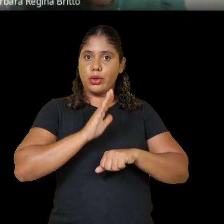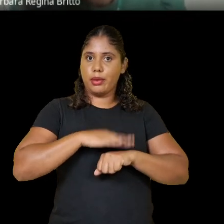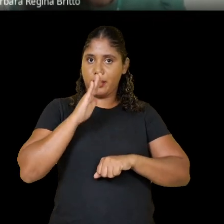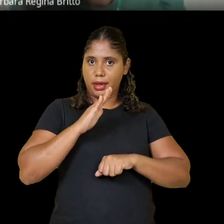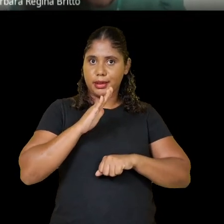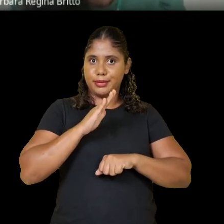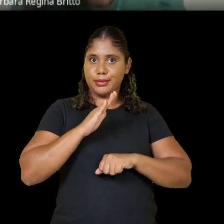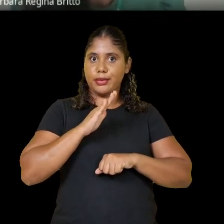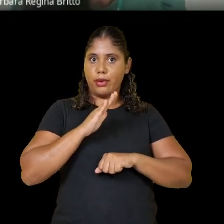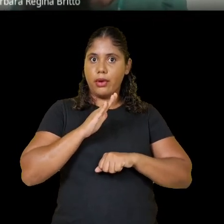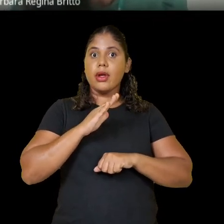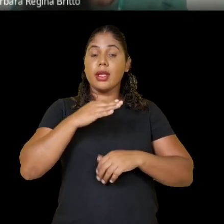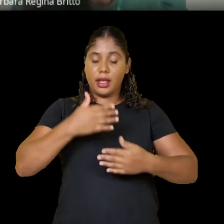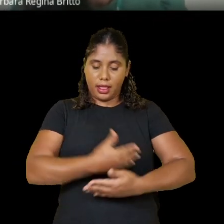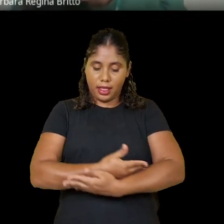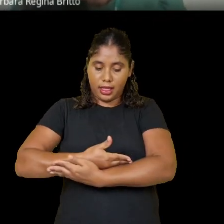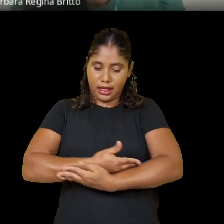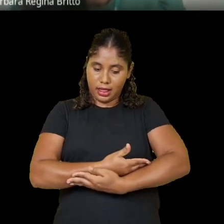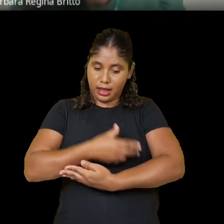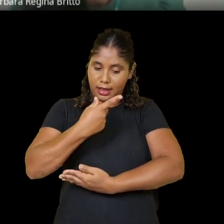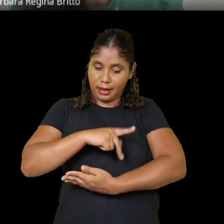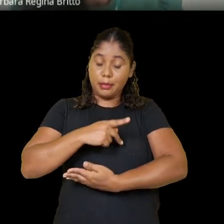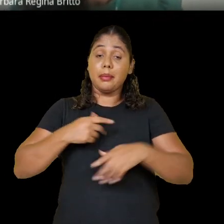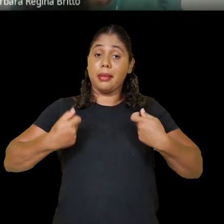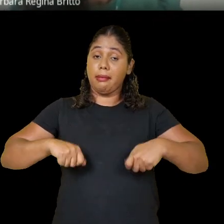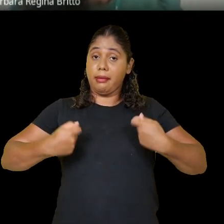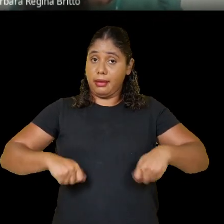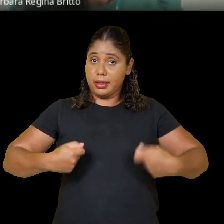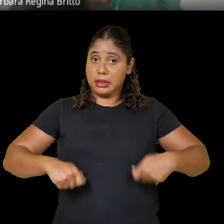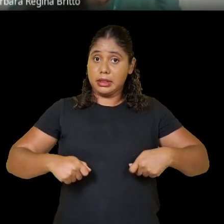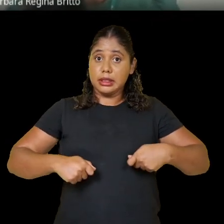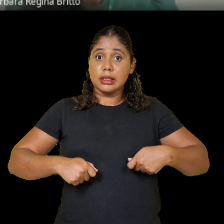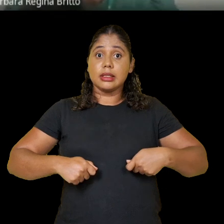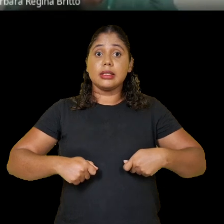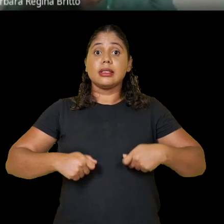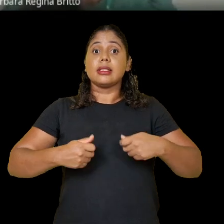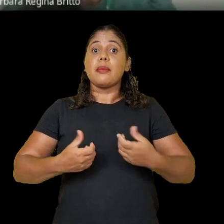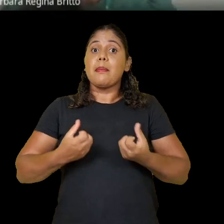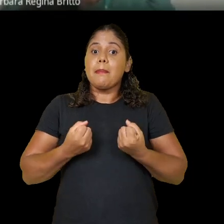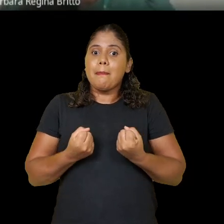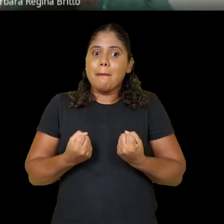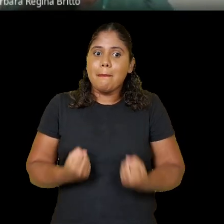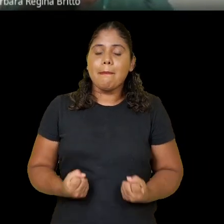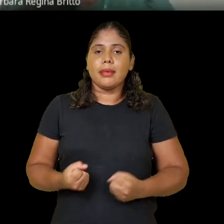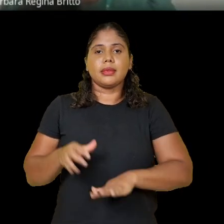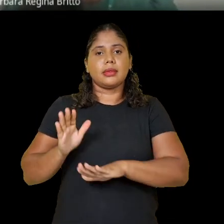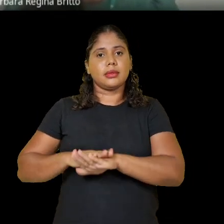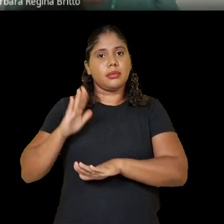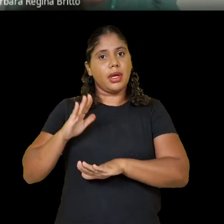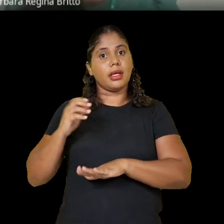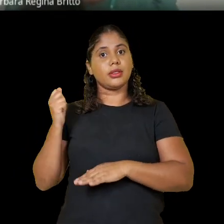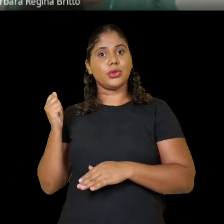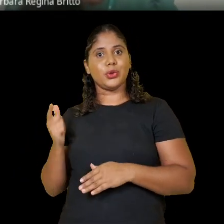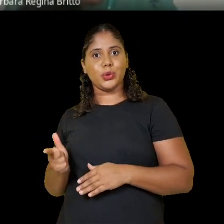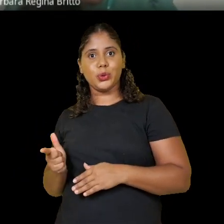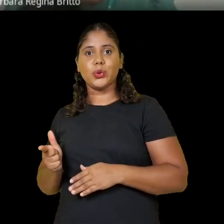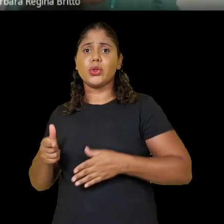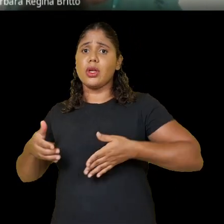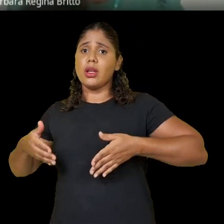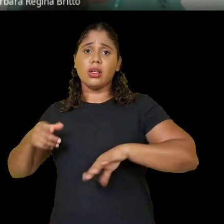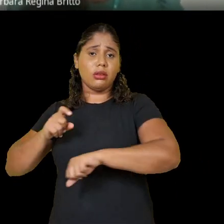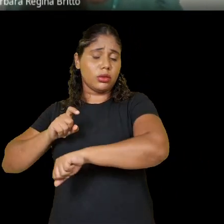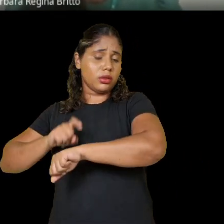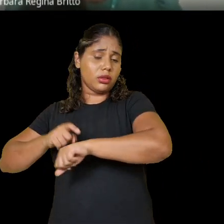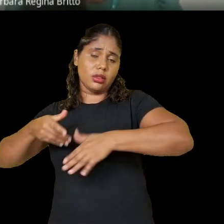baixo peso, ele ganhe mais peso rapidamente do que um bebê termo que a gente entende, por muitas das